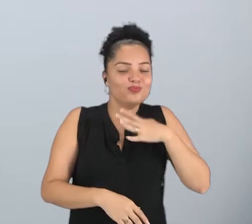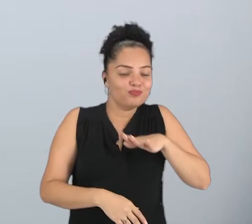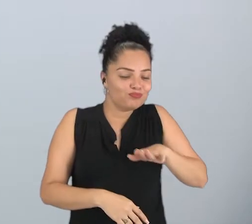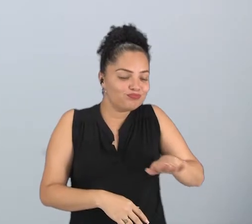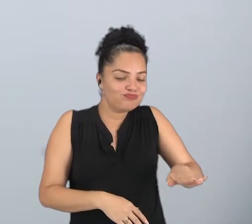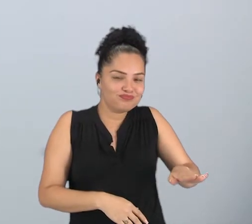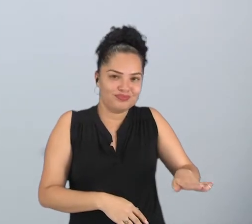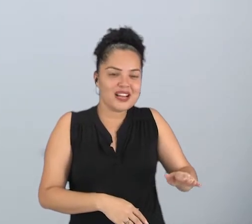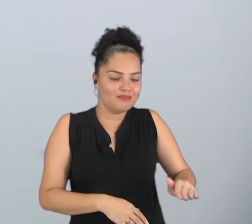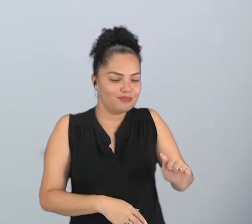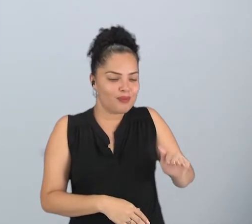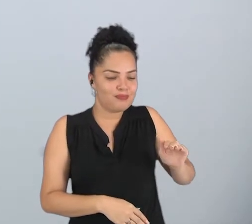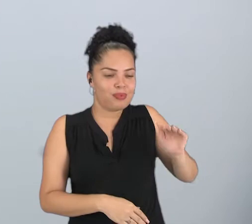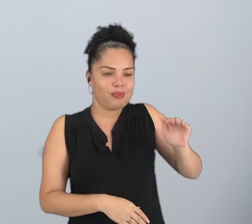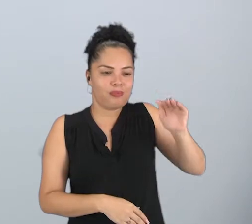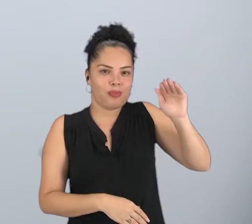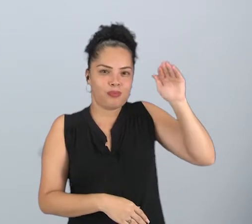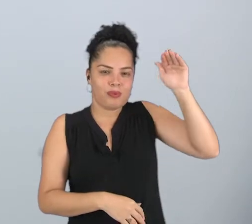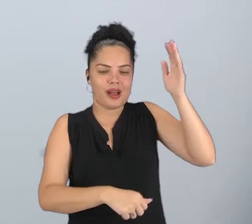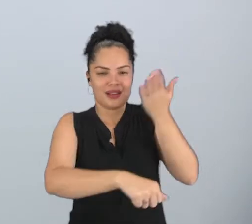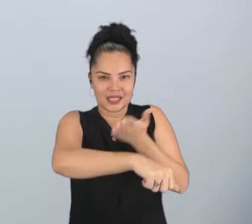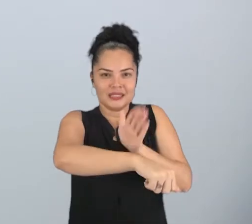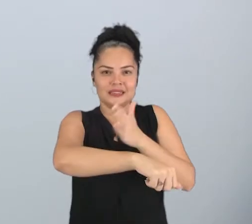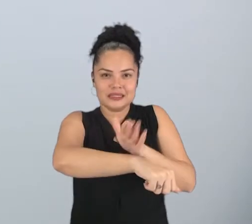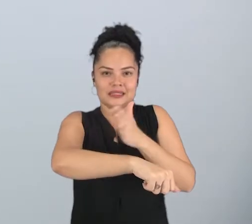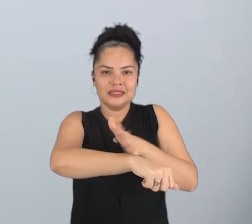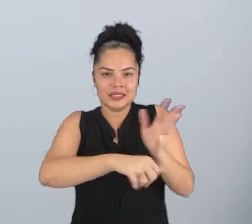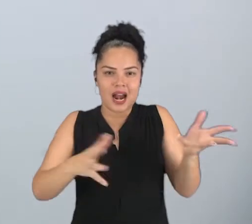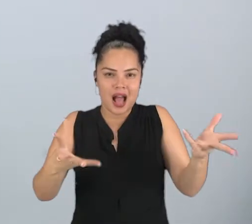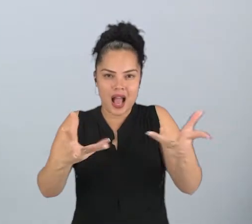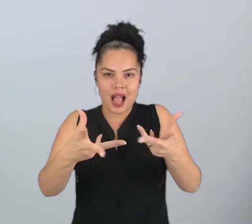de novinhos, crianças ainda, justamente para ter